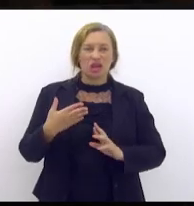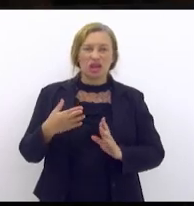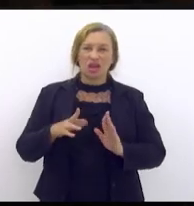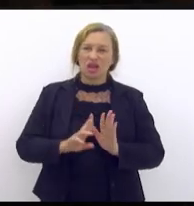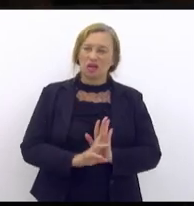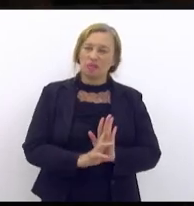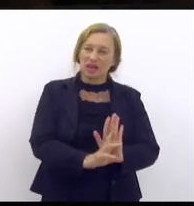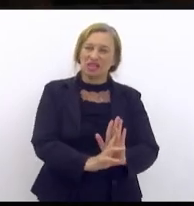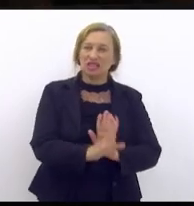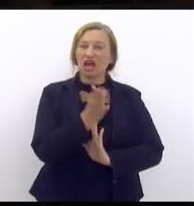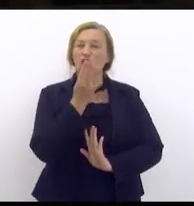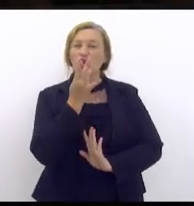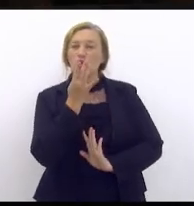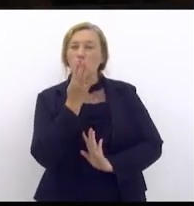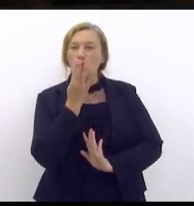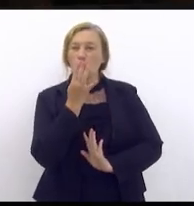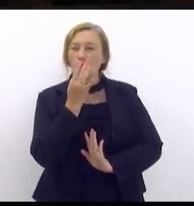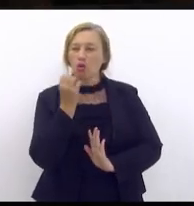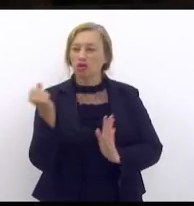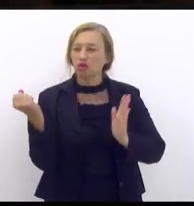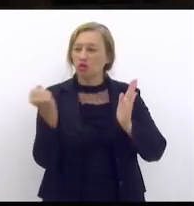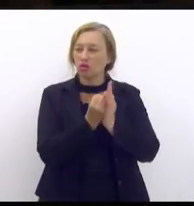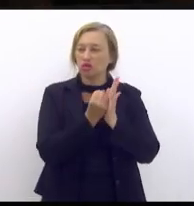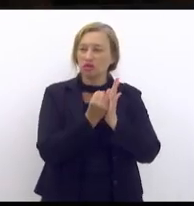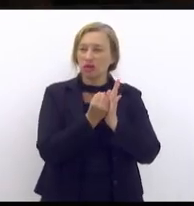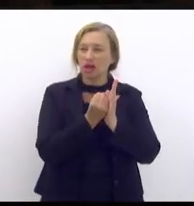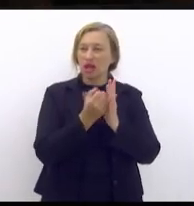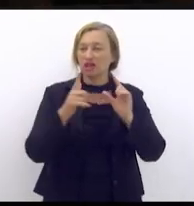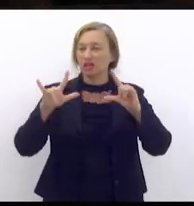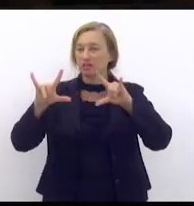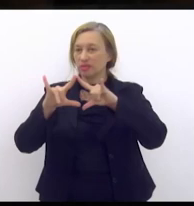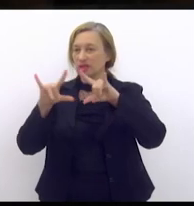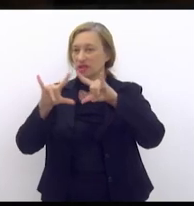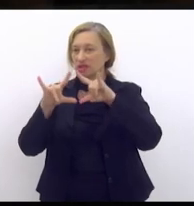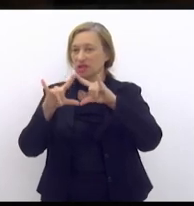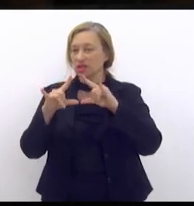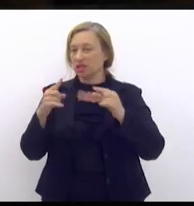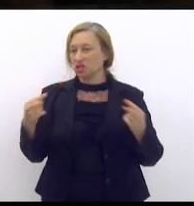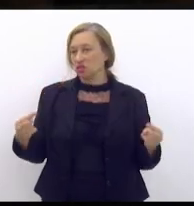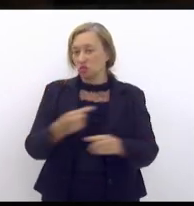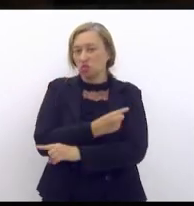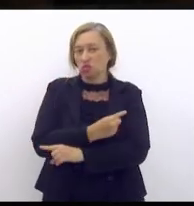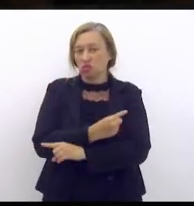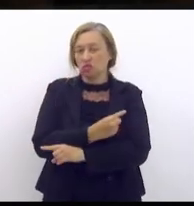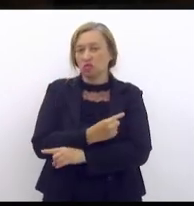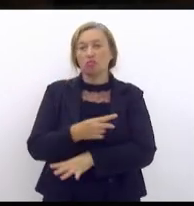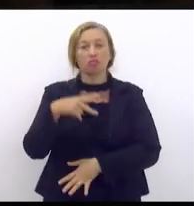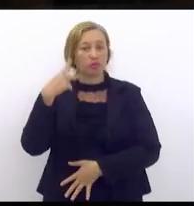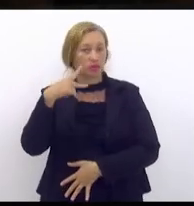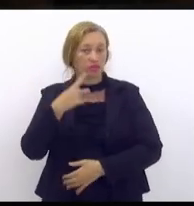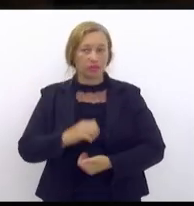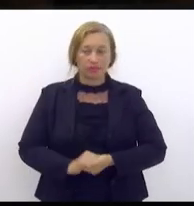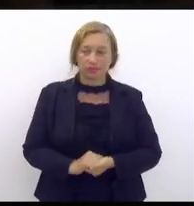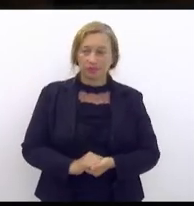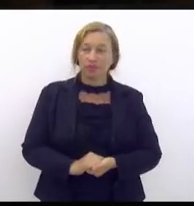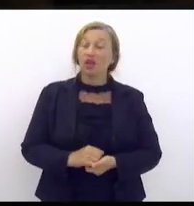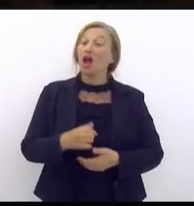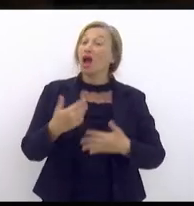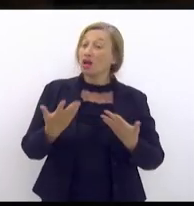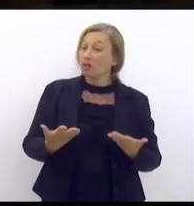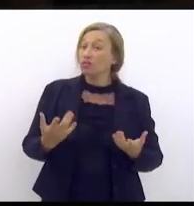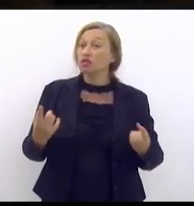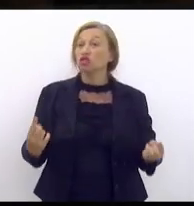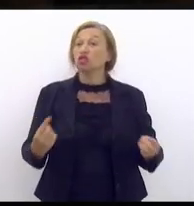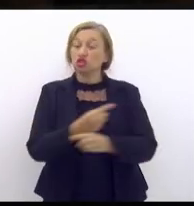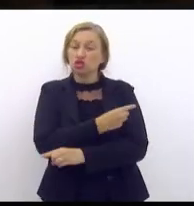e rotular de milícia aqueles que a gente discorda politicamente. Vamos discordar